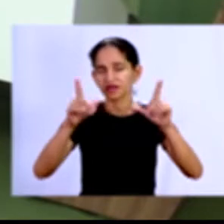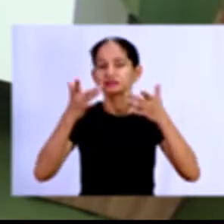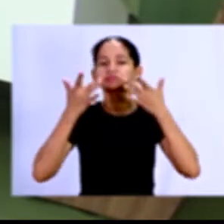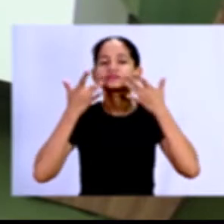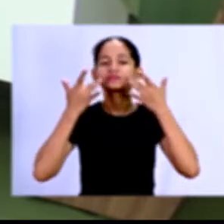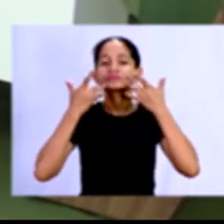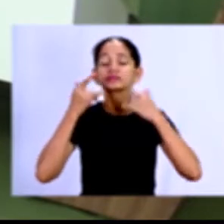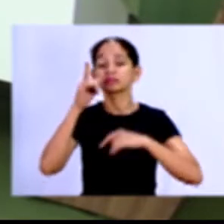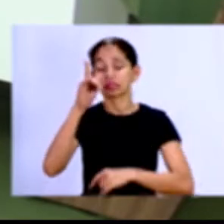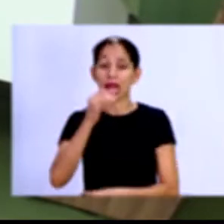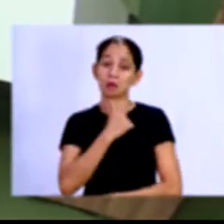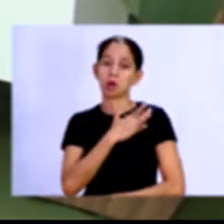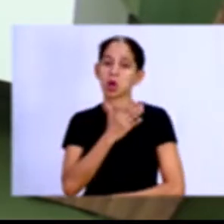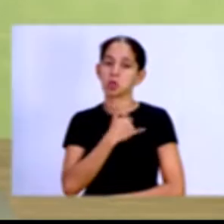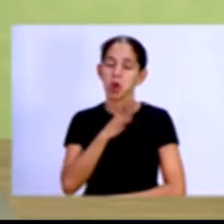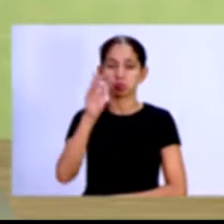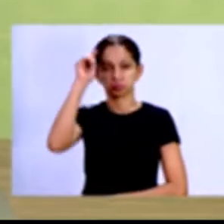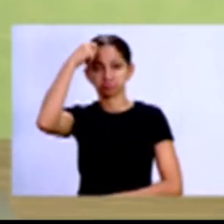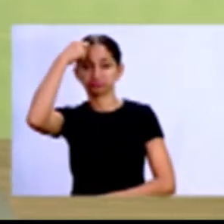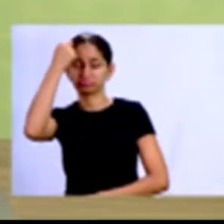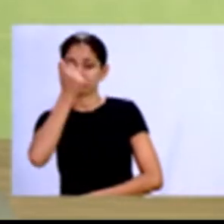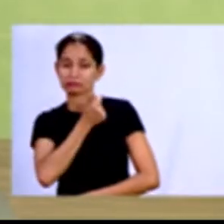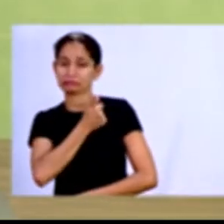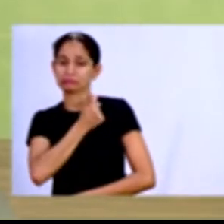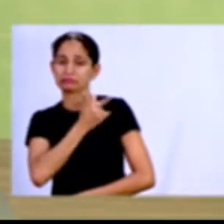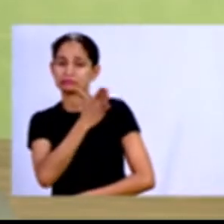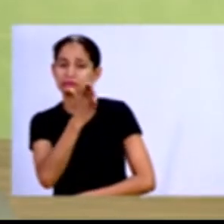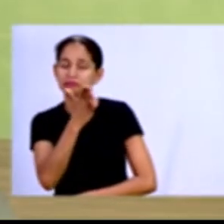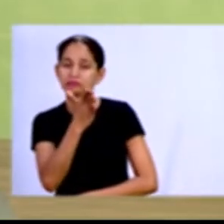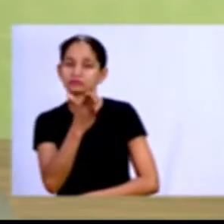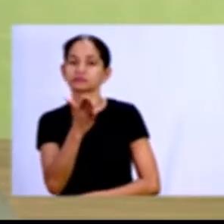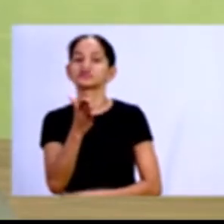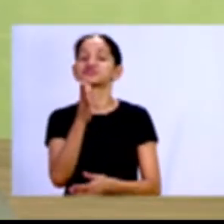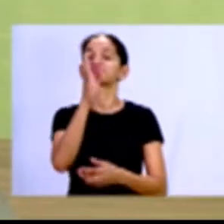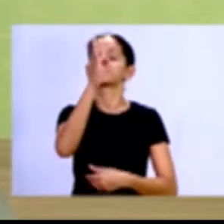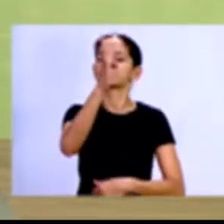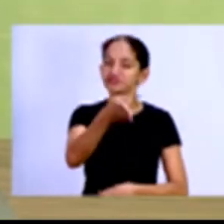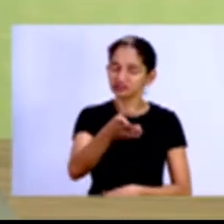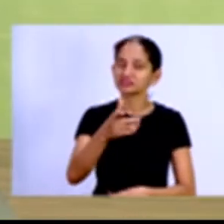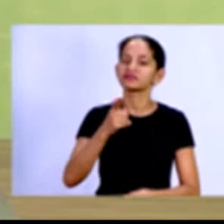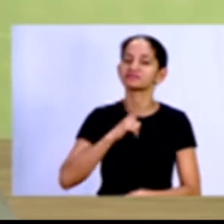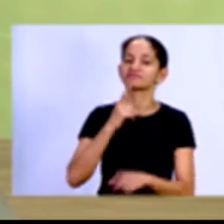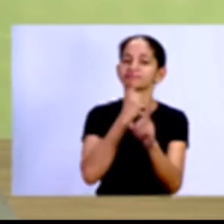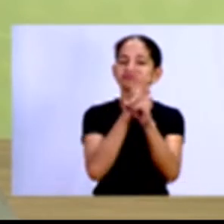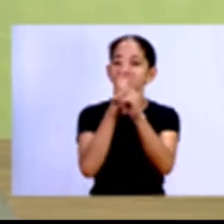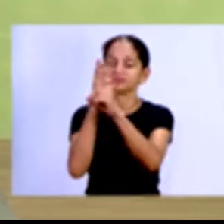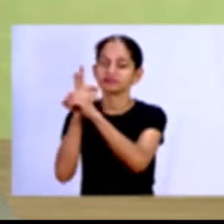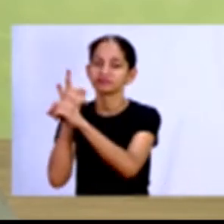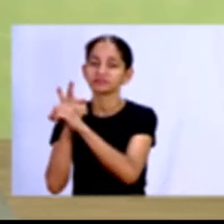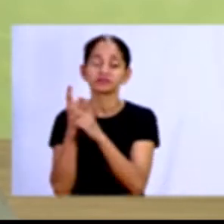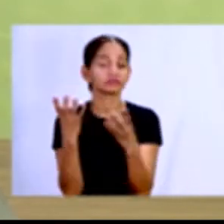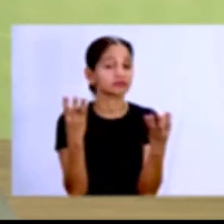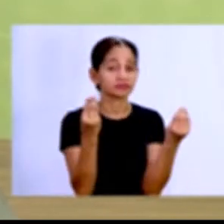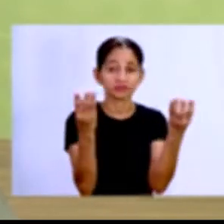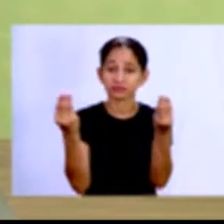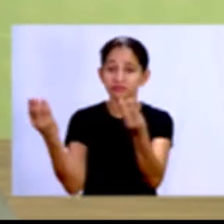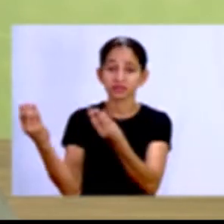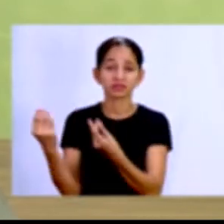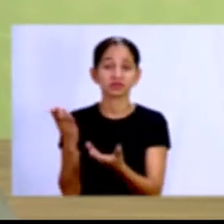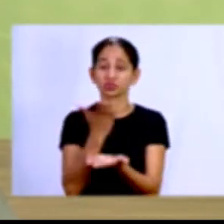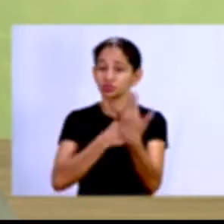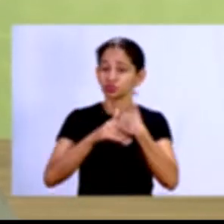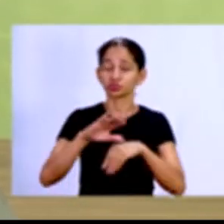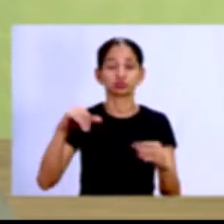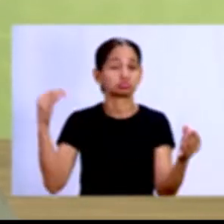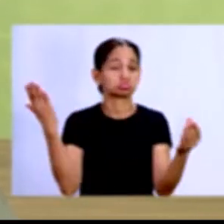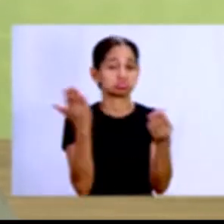xingamentos raciais, e já encontraram os 70 perfis que fizeram esses xingamentos raciais, e agora essas pessoas vão